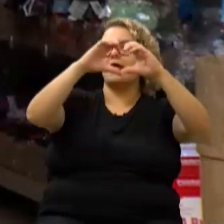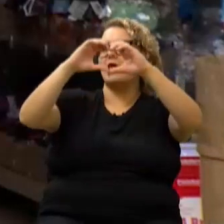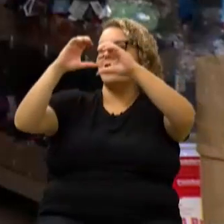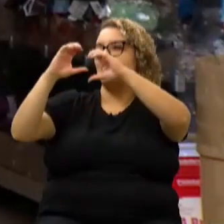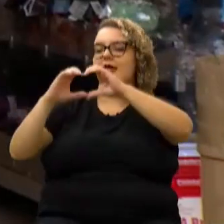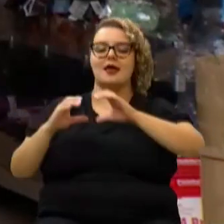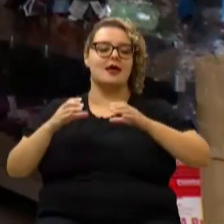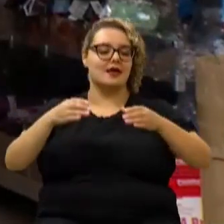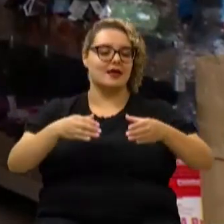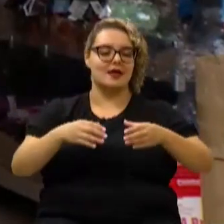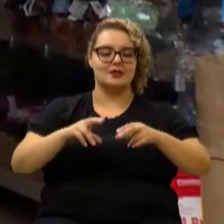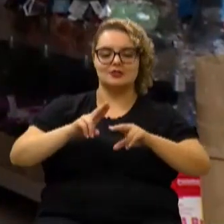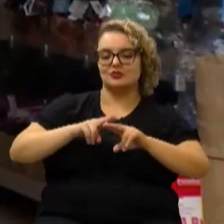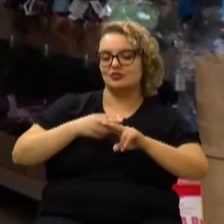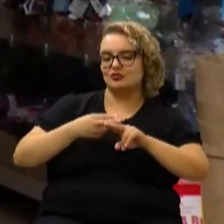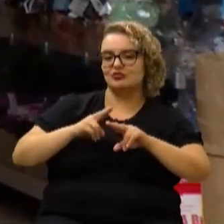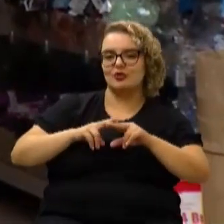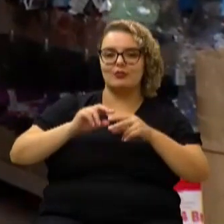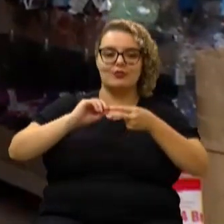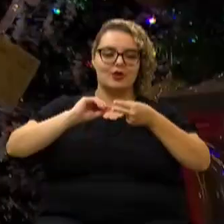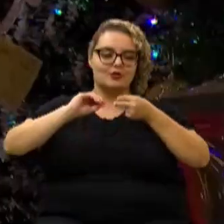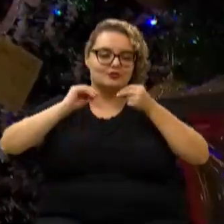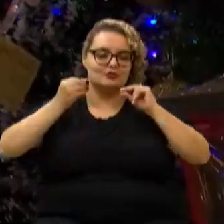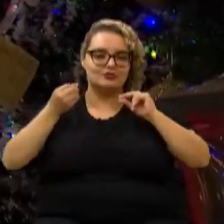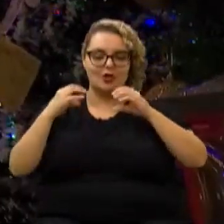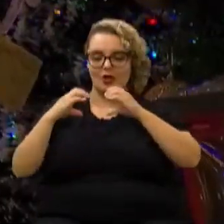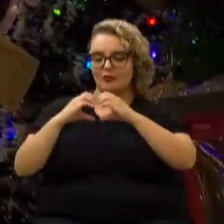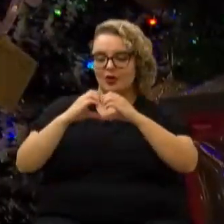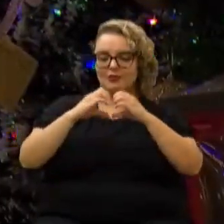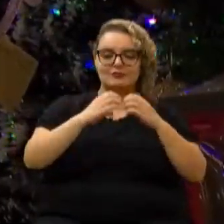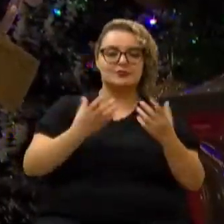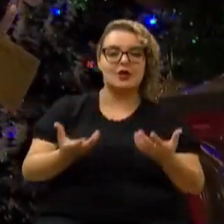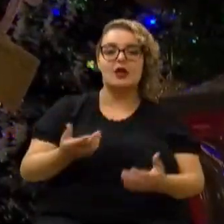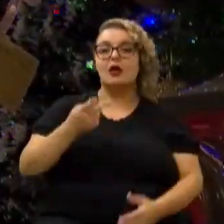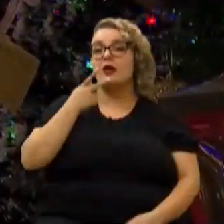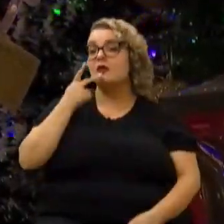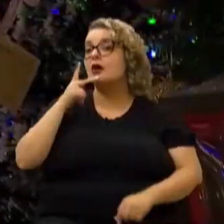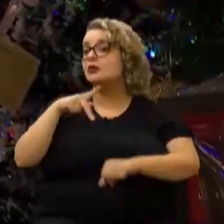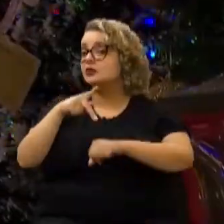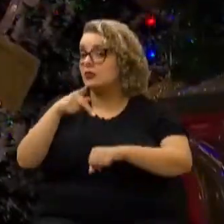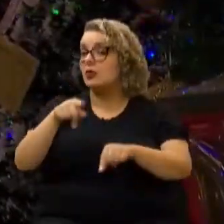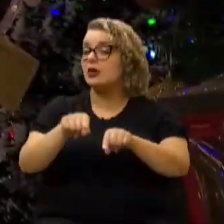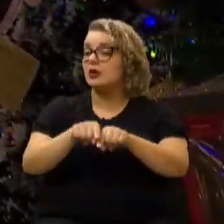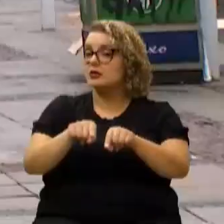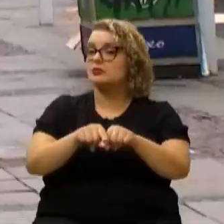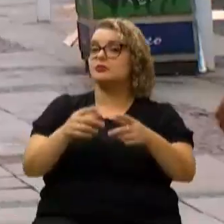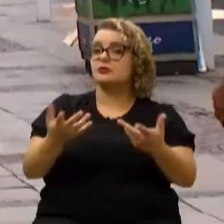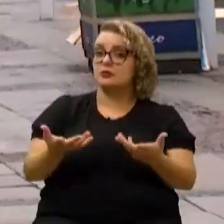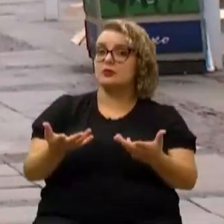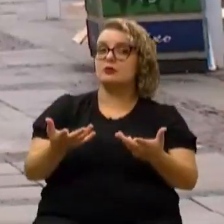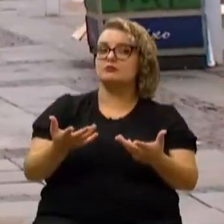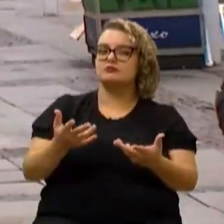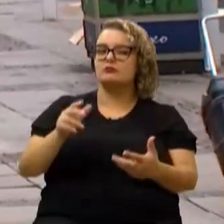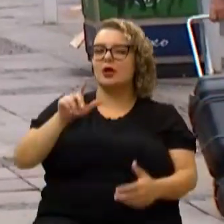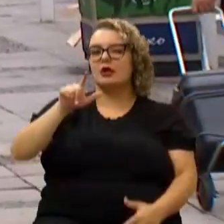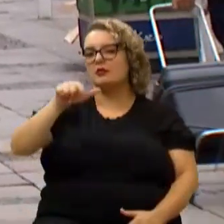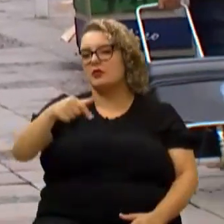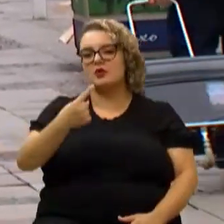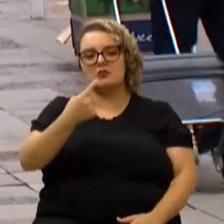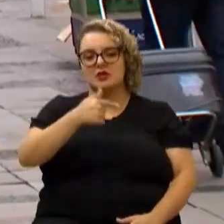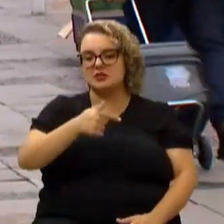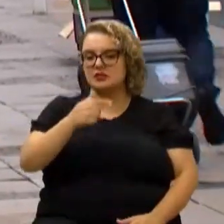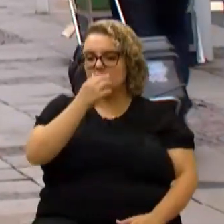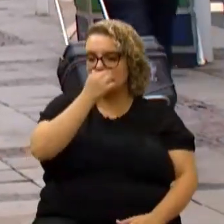a loja, é caixinha de bombom em forma de coração para todo lado. Quando a gente fala de Páscoa também, passou